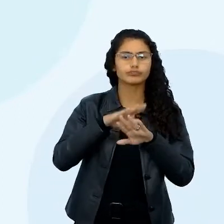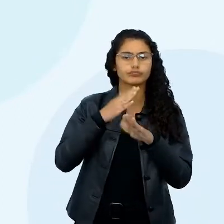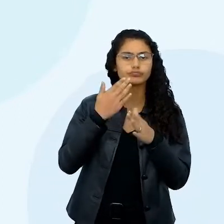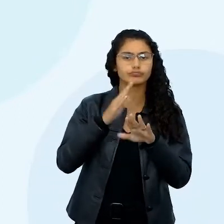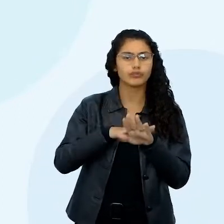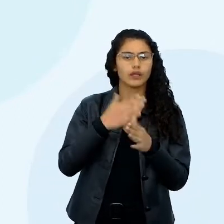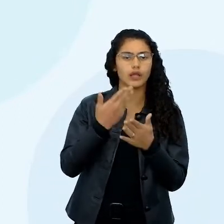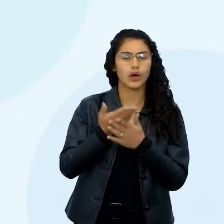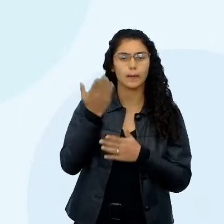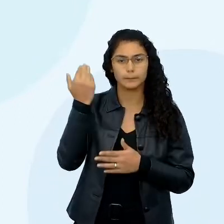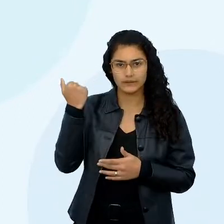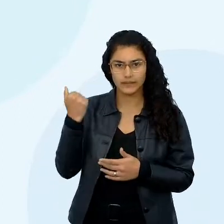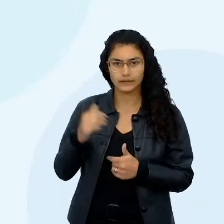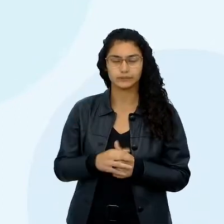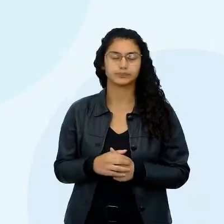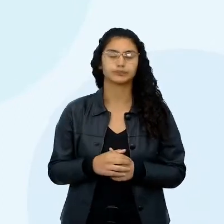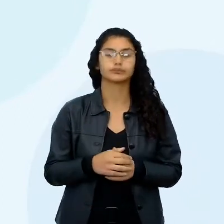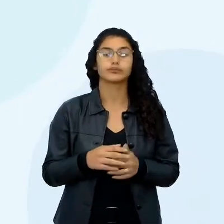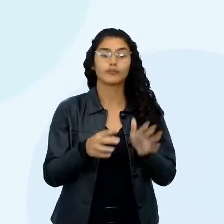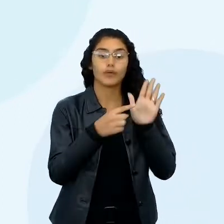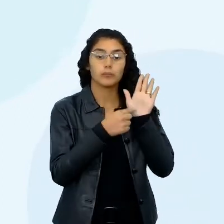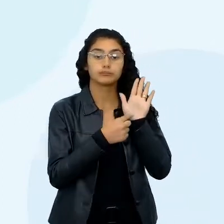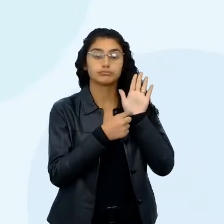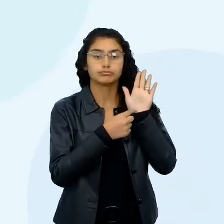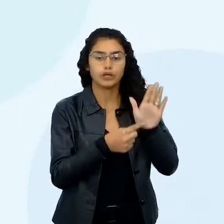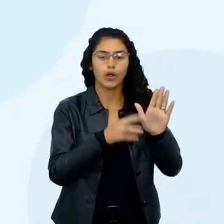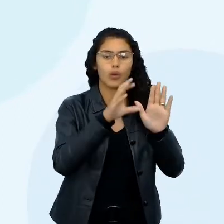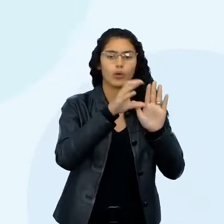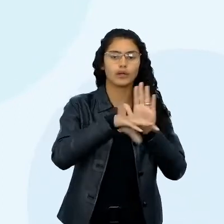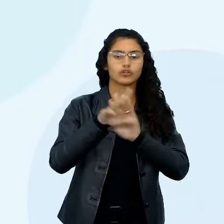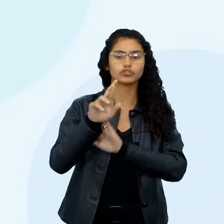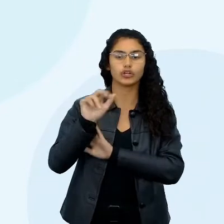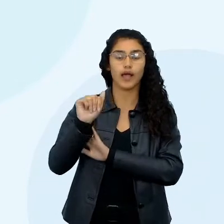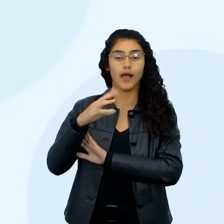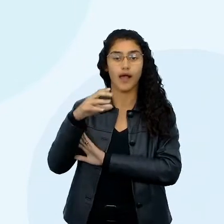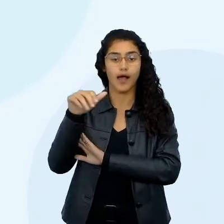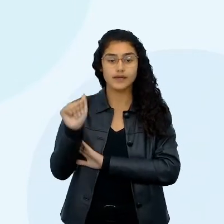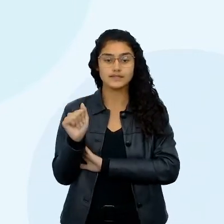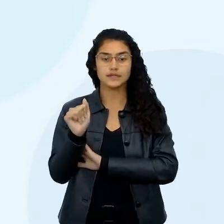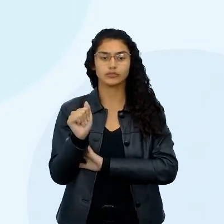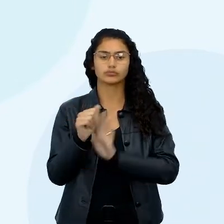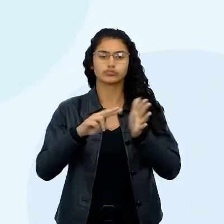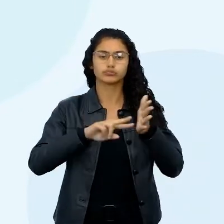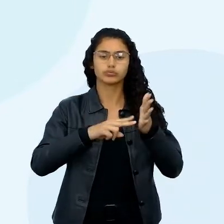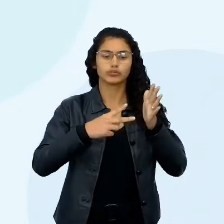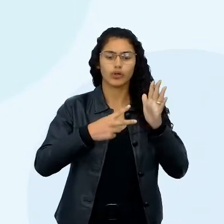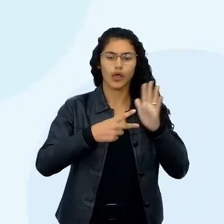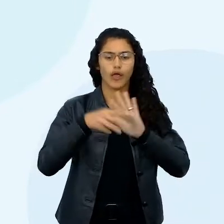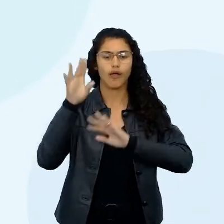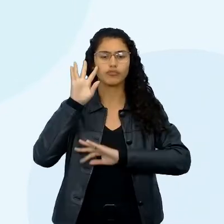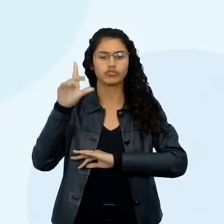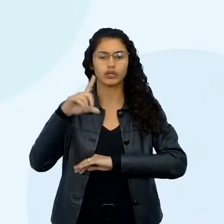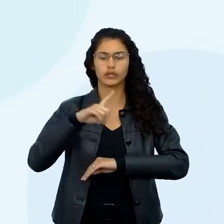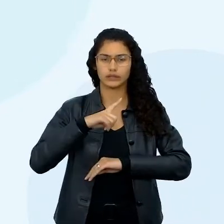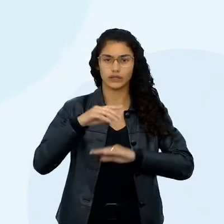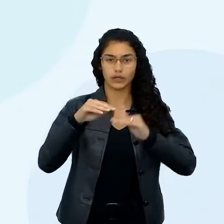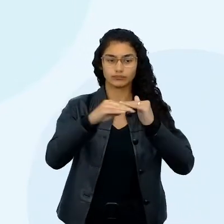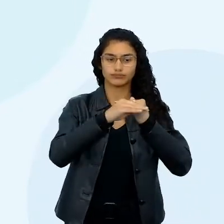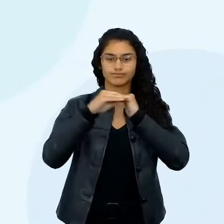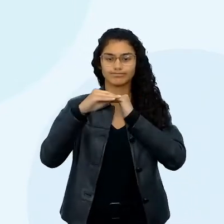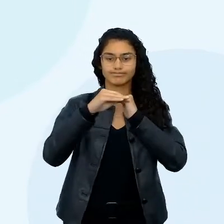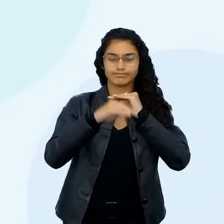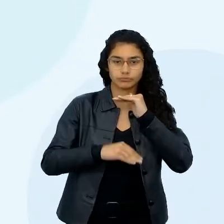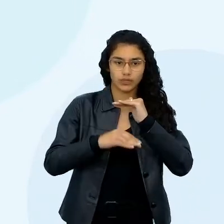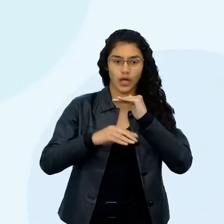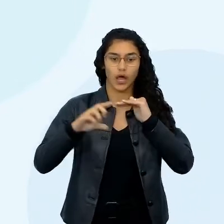passada. Na aula passada foi apresentado o conceito de raça com a finalidade de refletir a respeito das